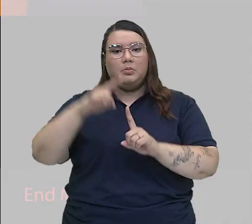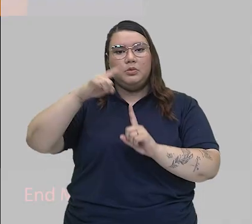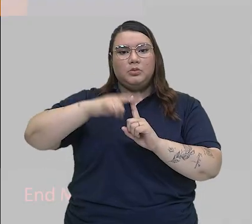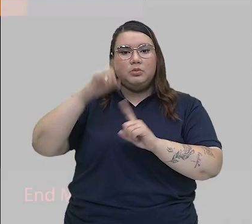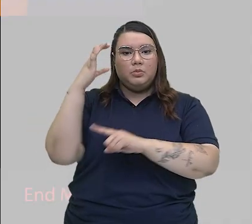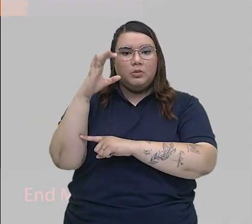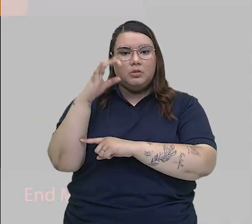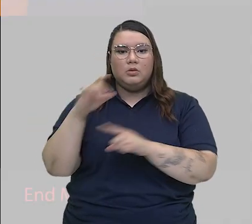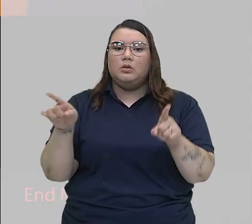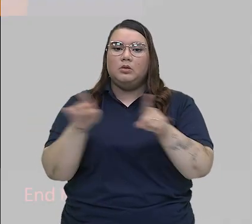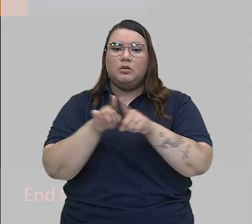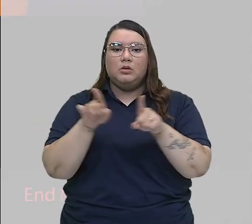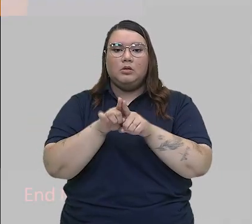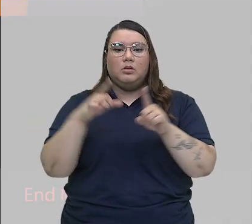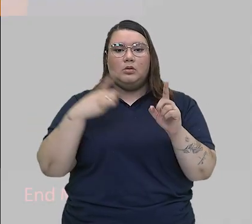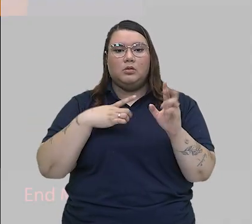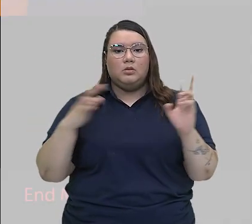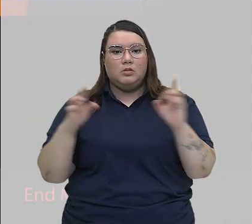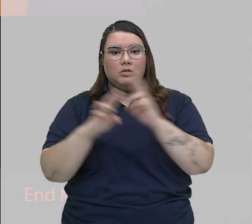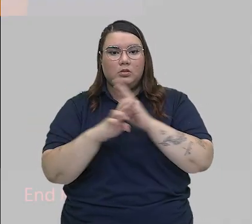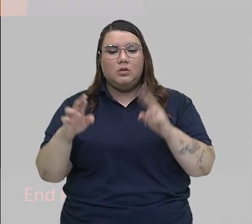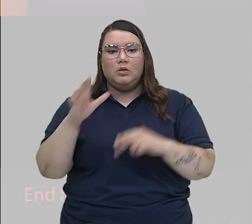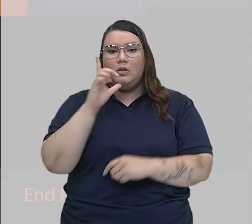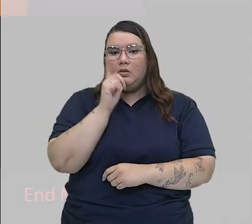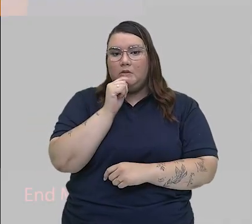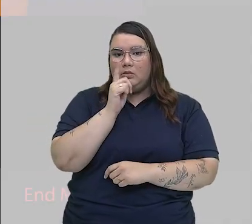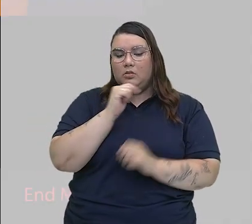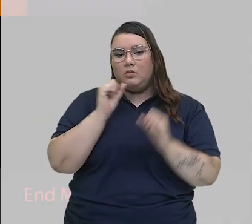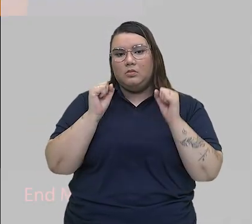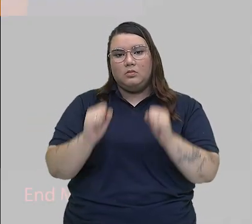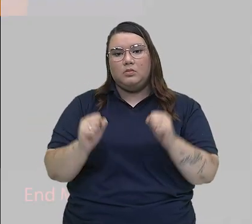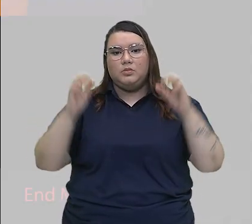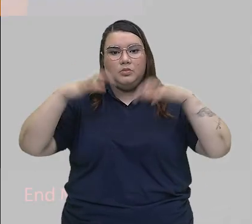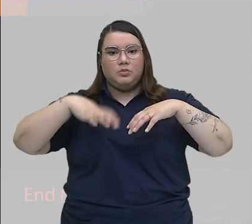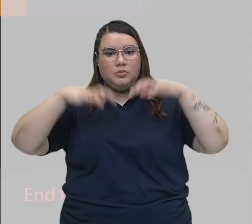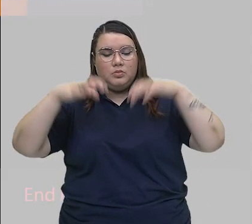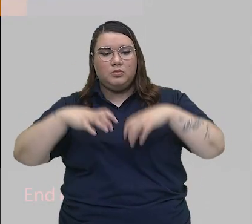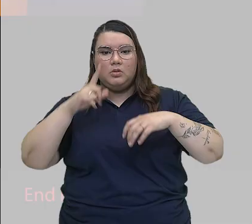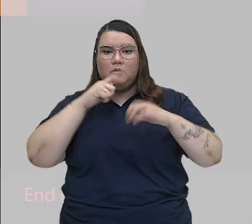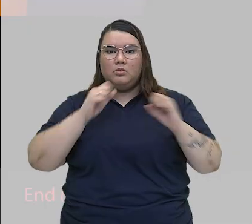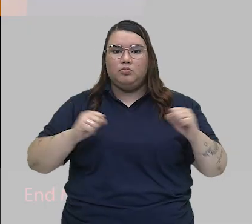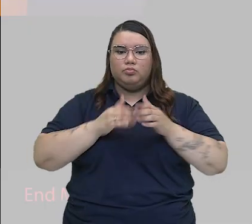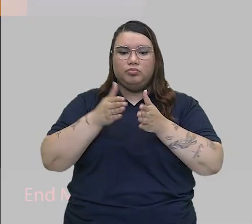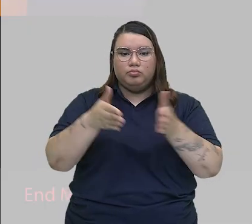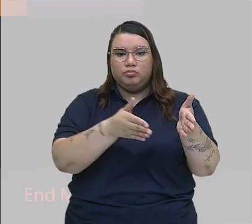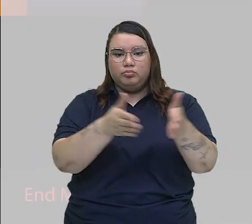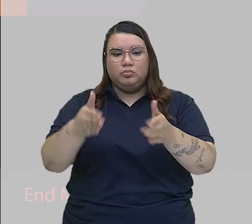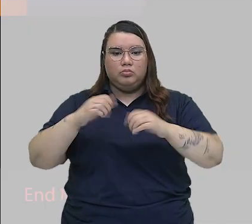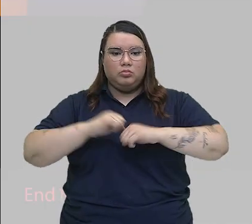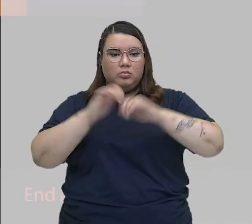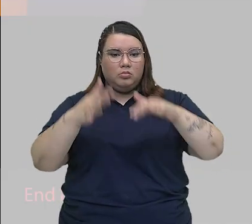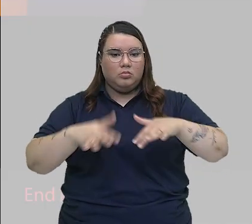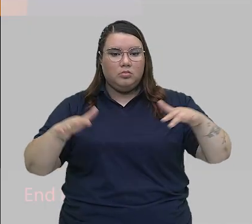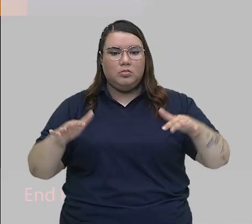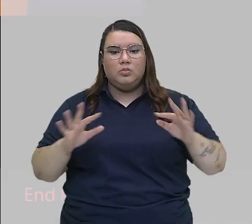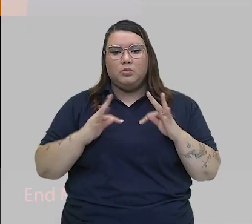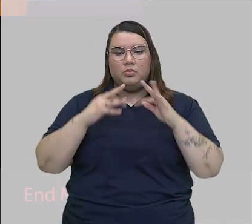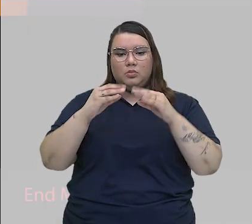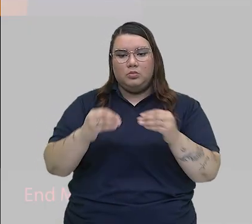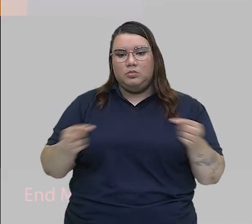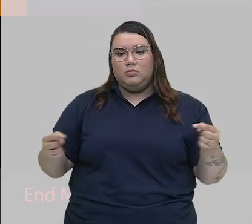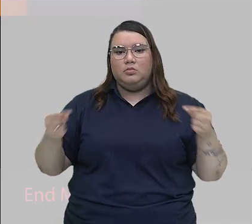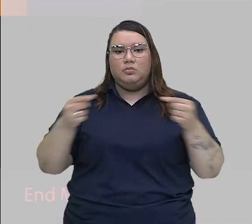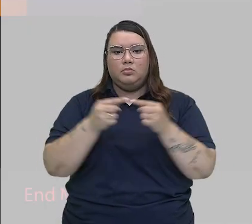e também em relação à água, né, que pode ser das chuvas, dos rios e dos mares. Então, tudo isso é